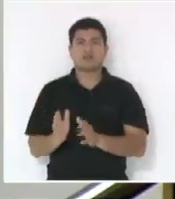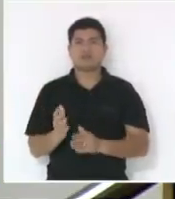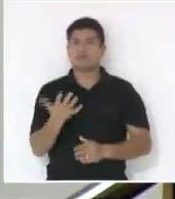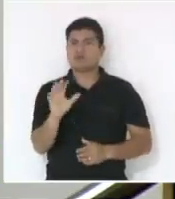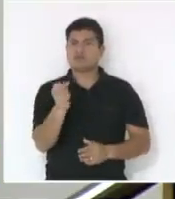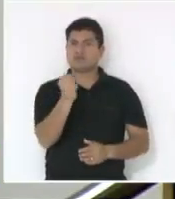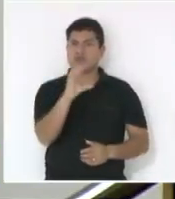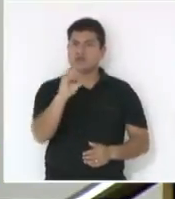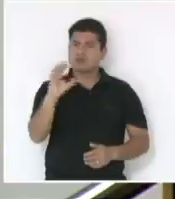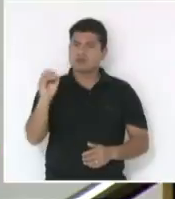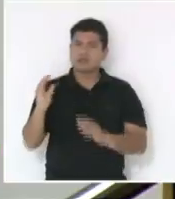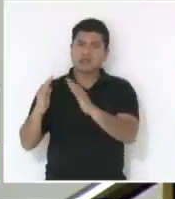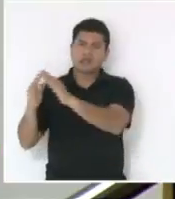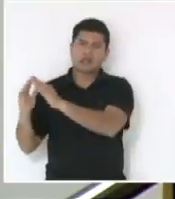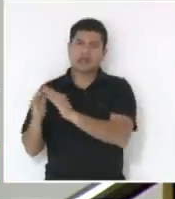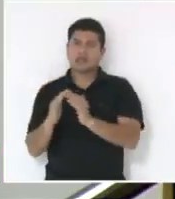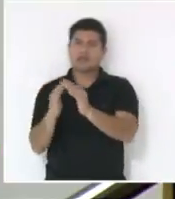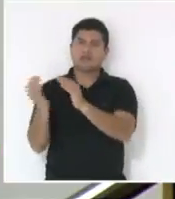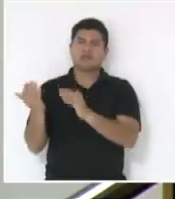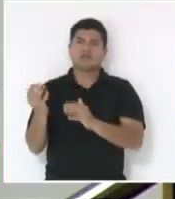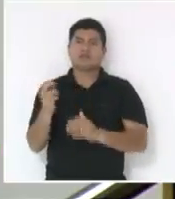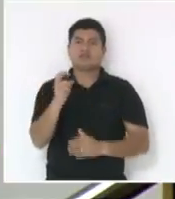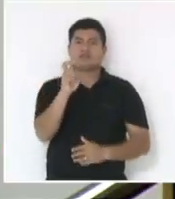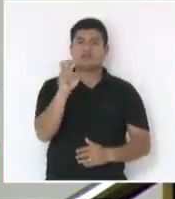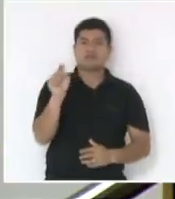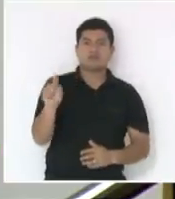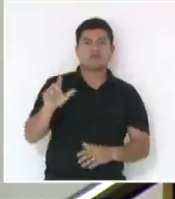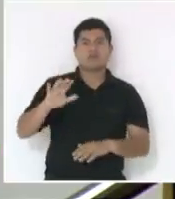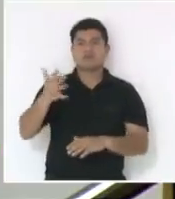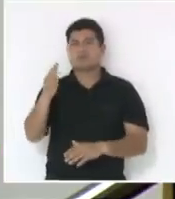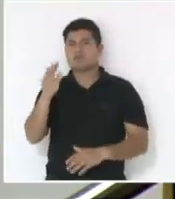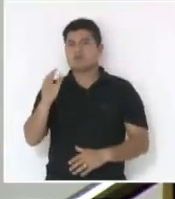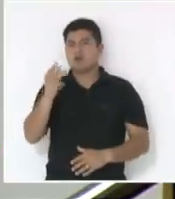casas, quase 5 mil pessoas.